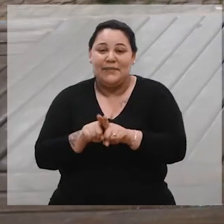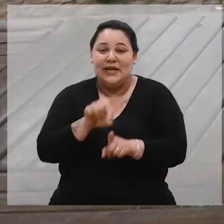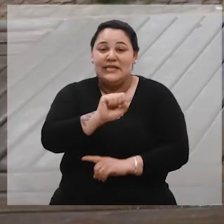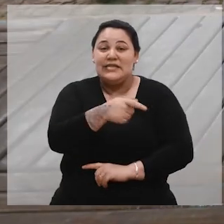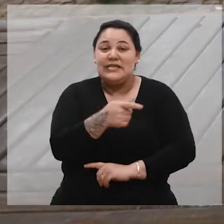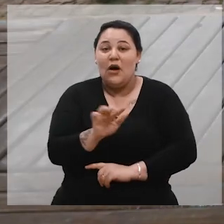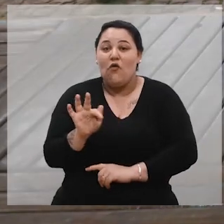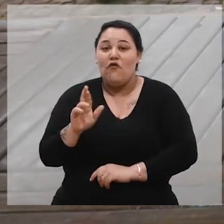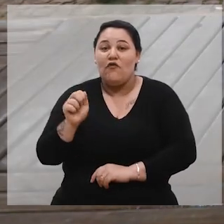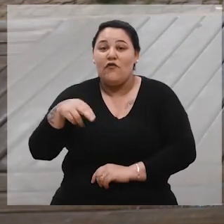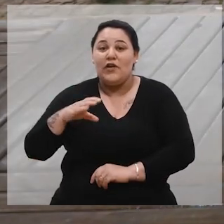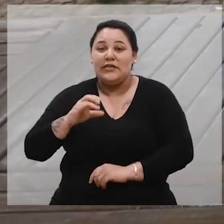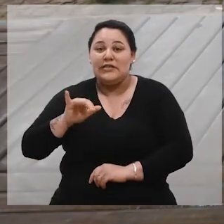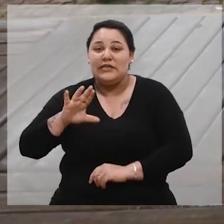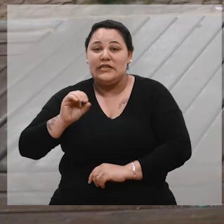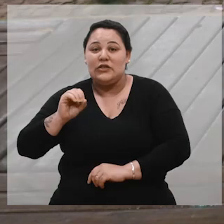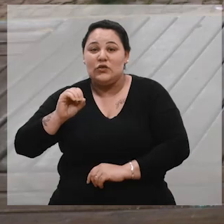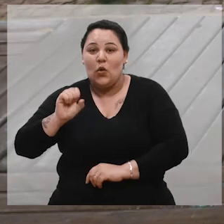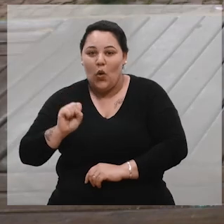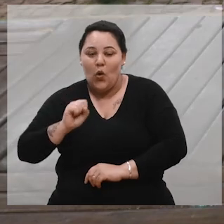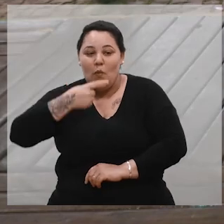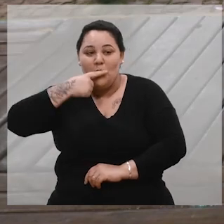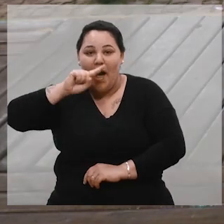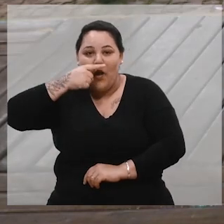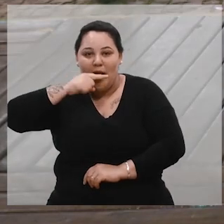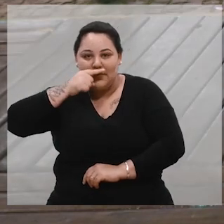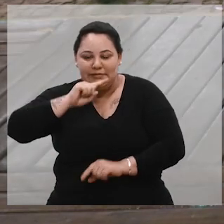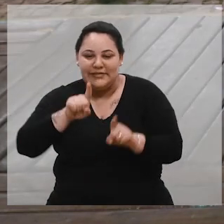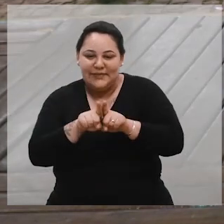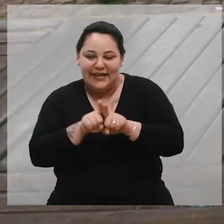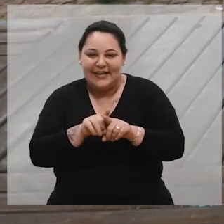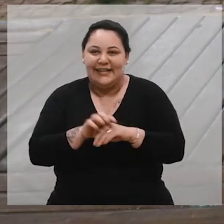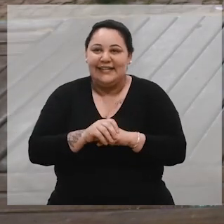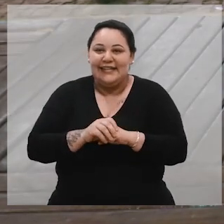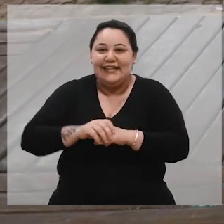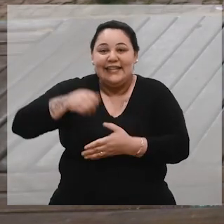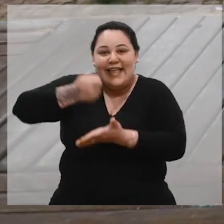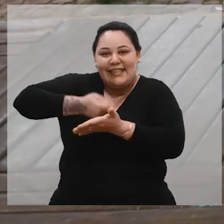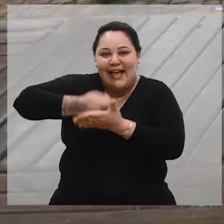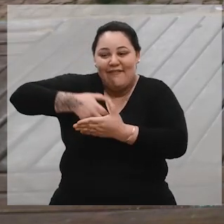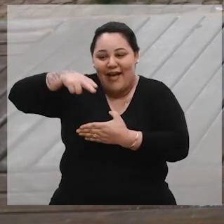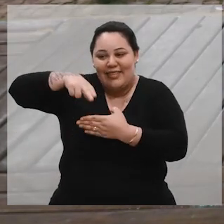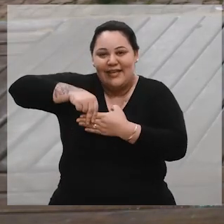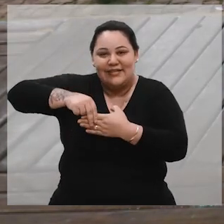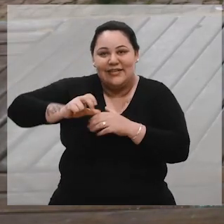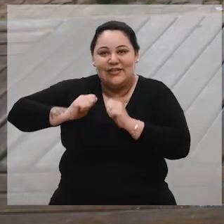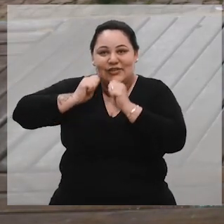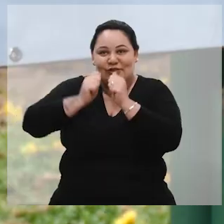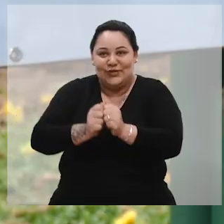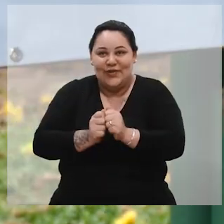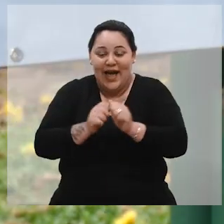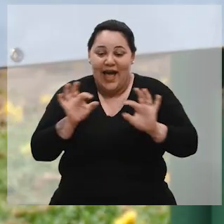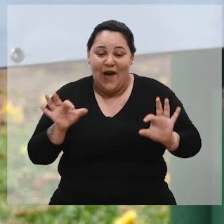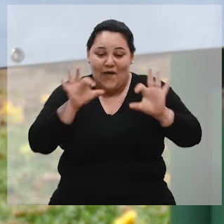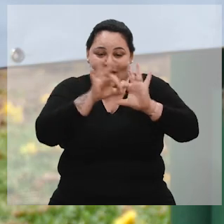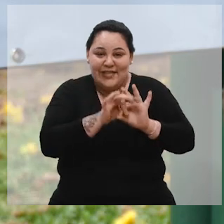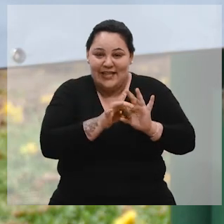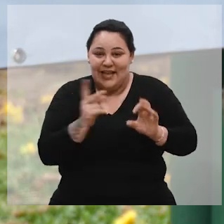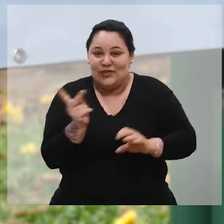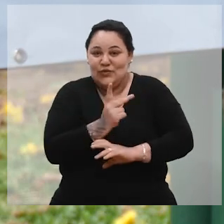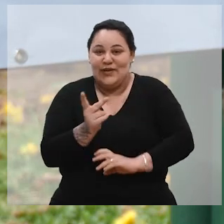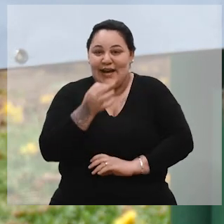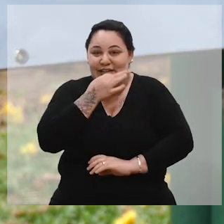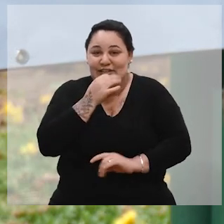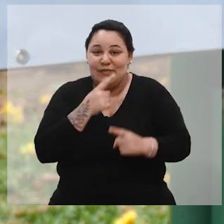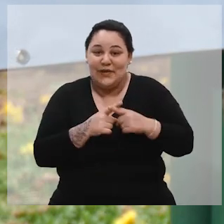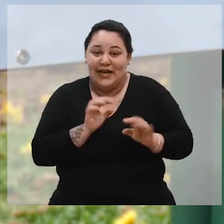Câmara, na Câmara de Vereadores funcionou durante muito tempo uma comissão temporária que tentava anexar Juá e Cazuza Ferreira a Caxias, até